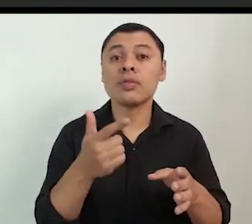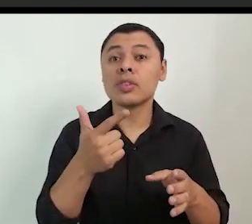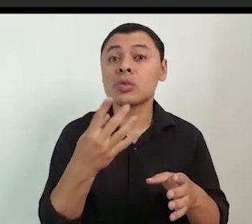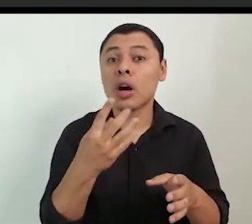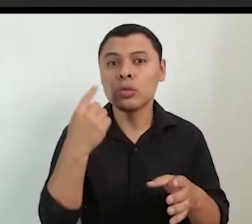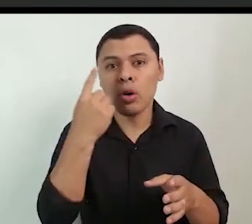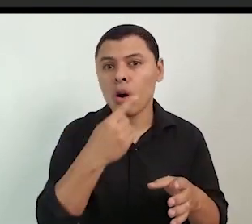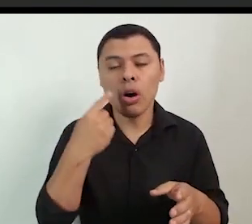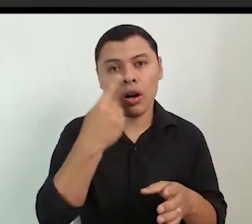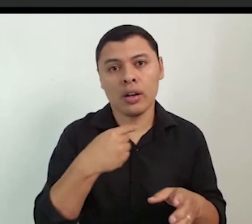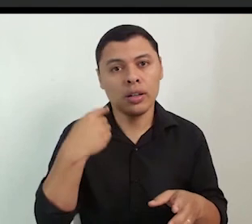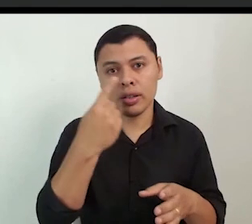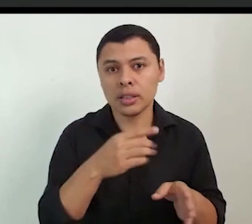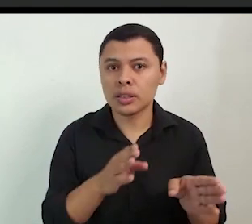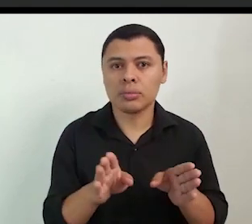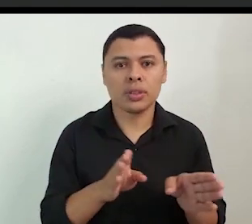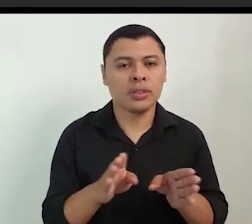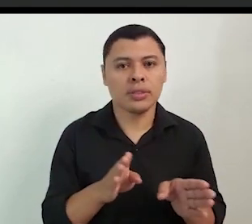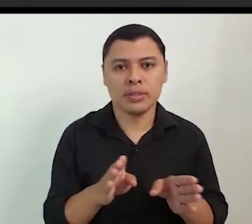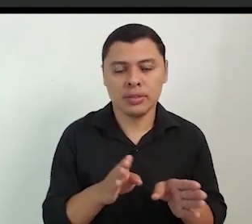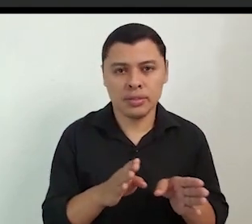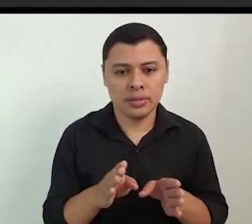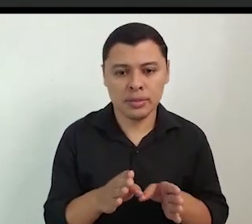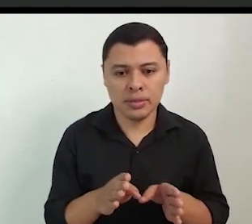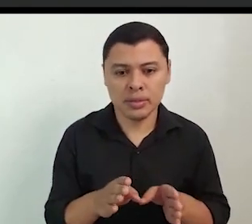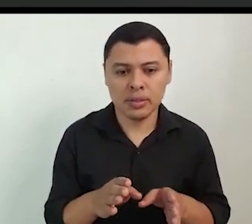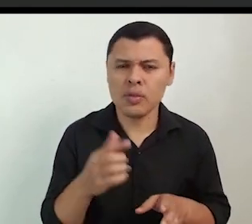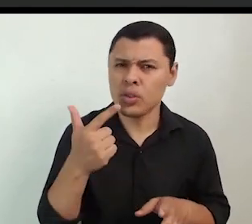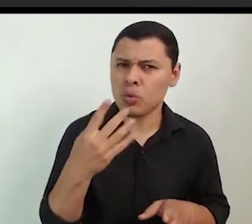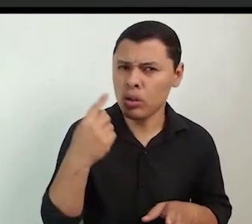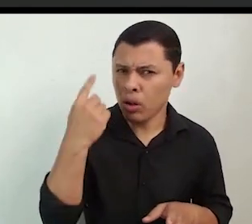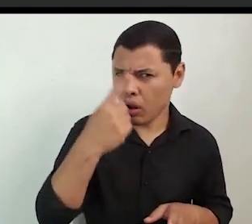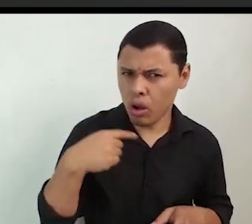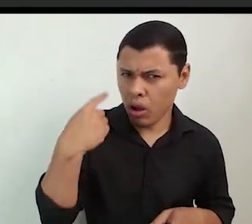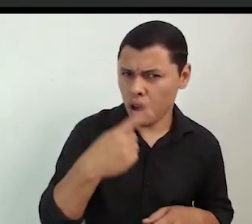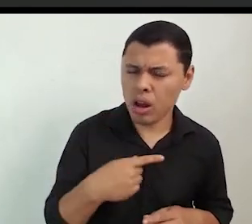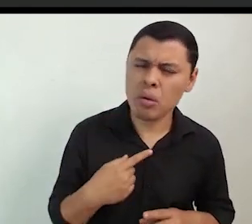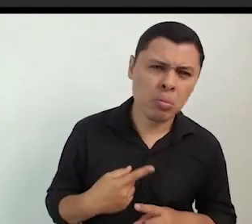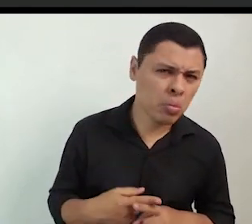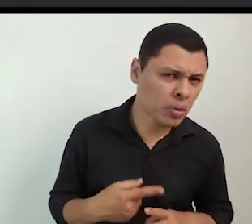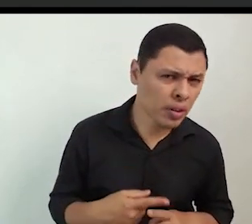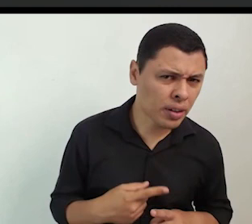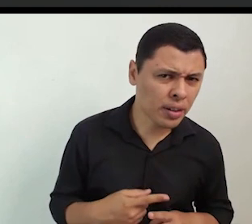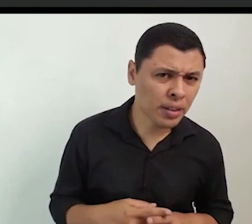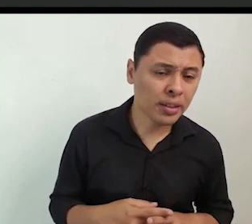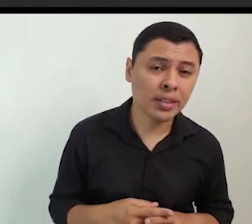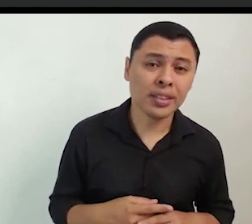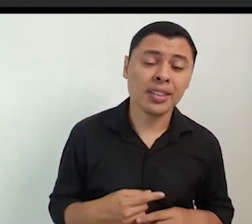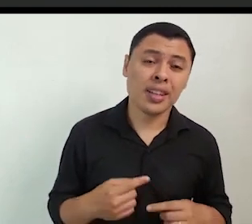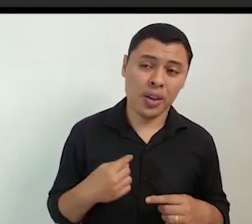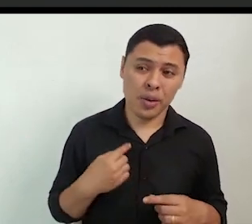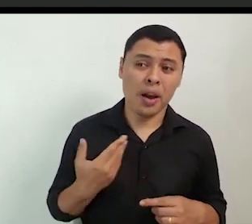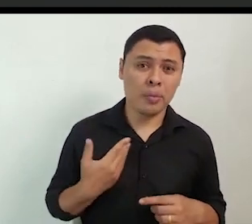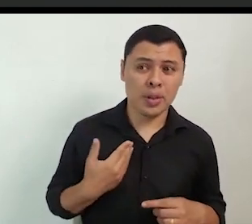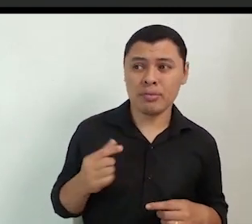24 horas por dia em acessibilidade. Eu falo 24 horas por dia porque muitos dos meus